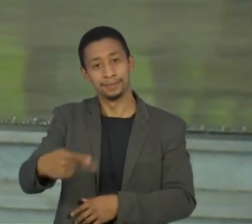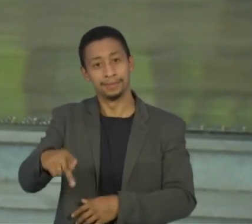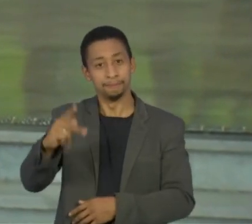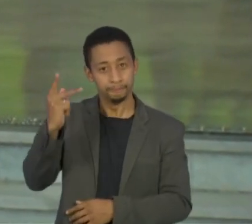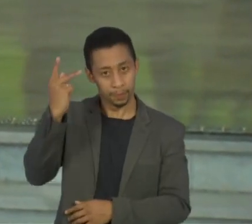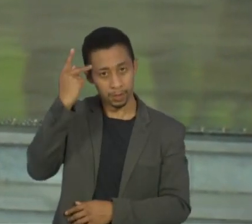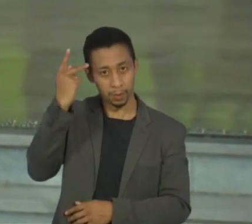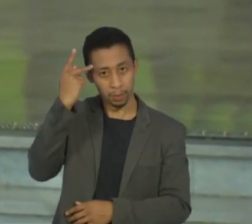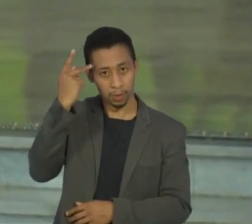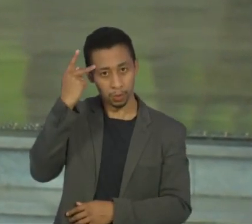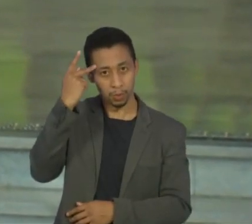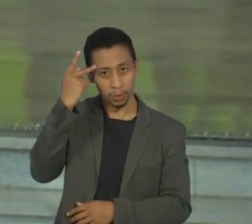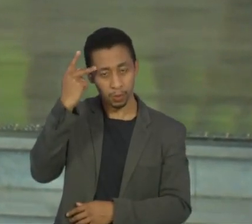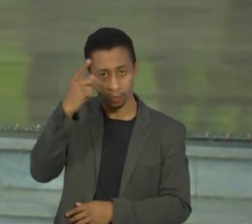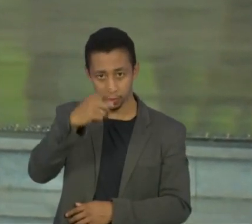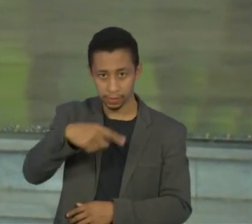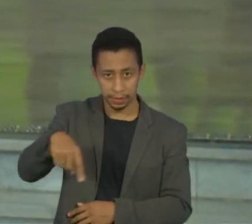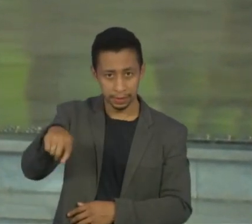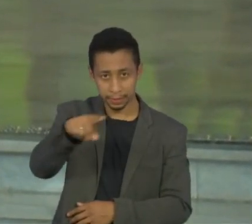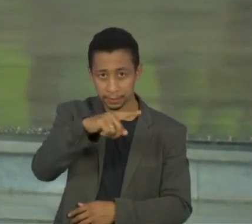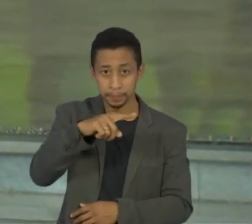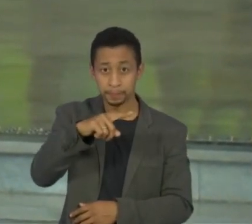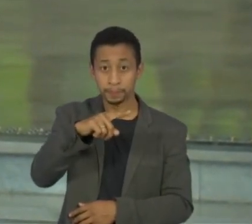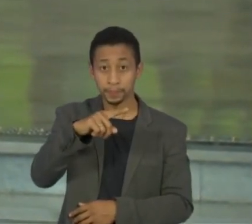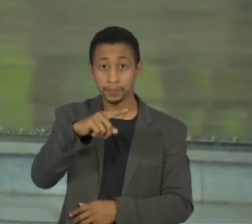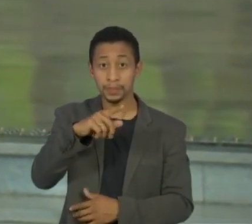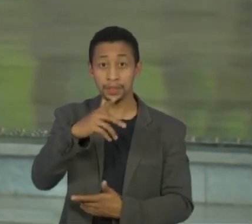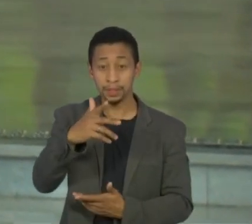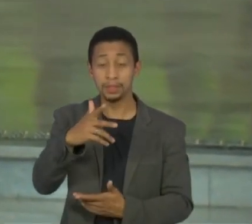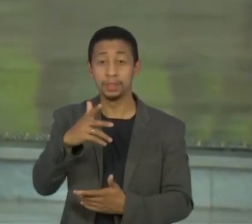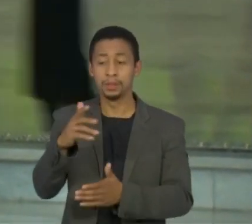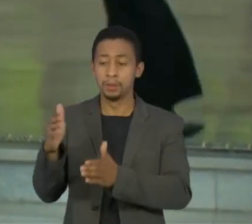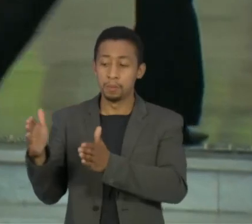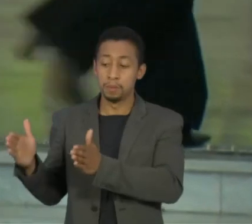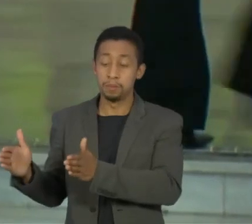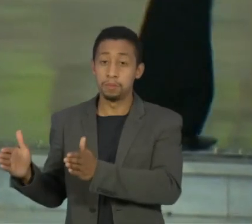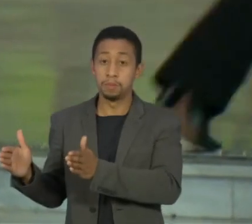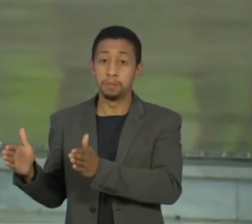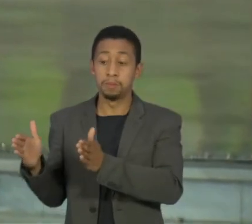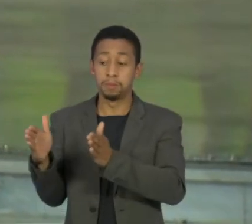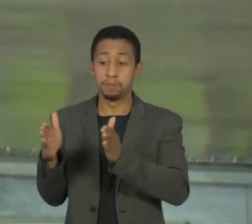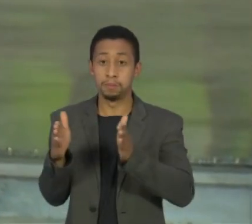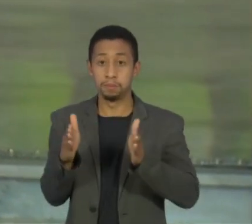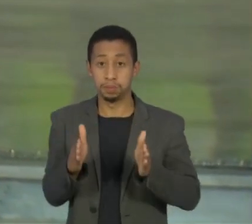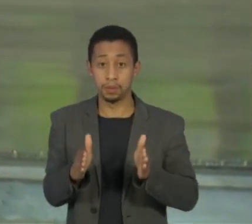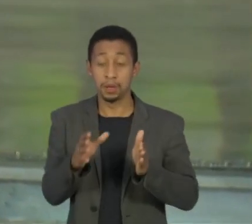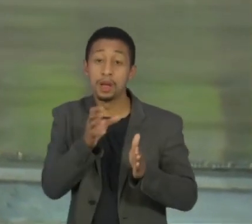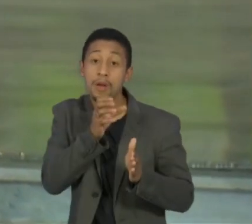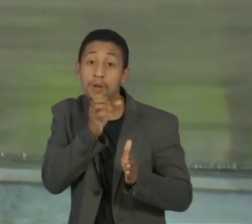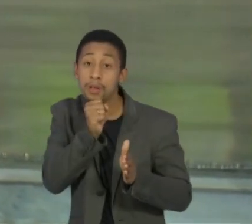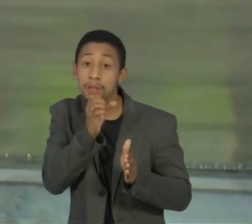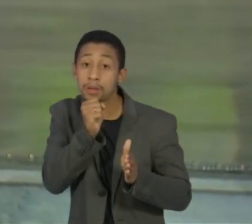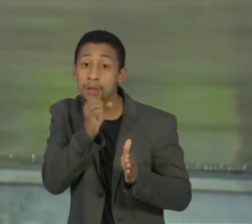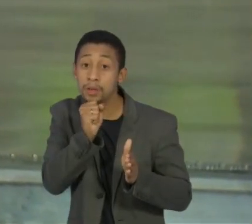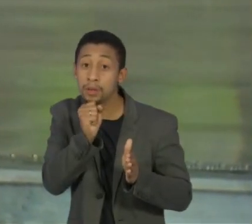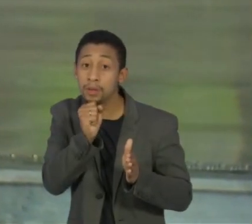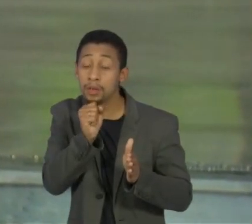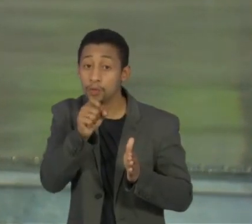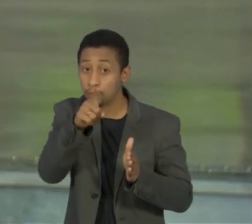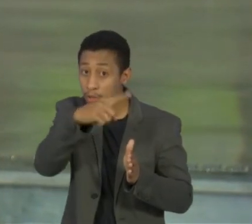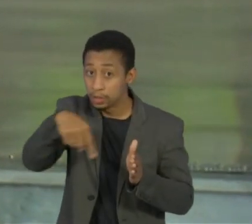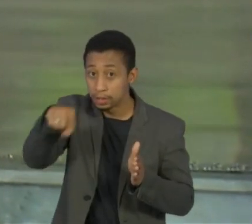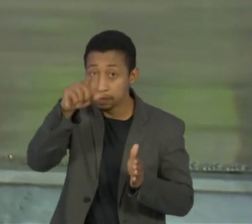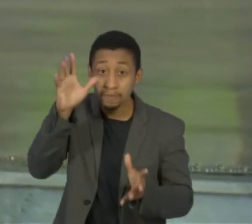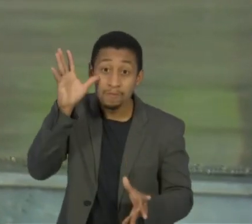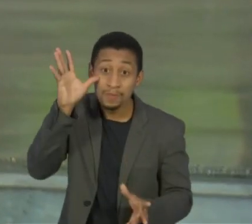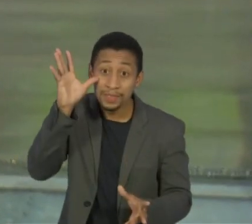entendeu que, apesar do município ter ido para a fase 2, para a fase laranja, a quarentena